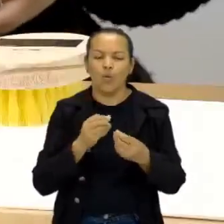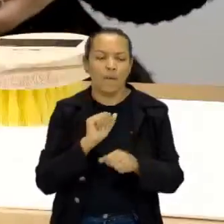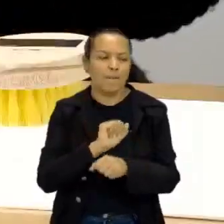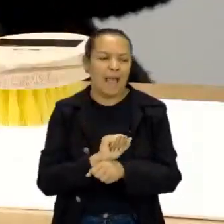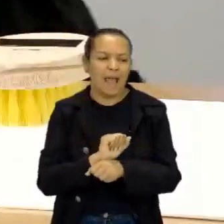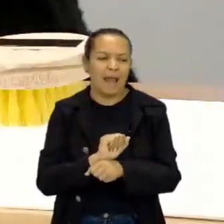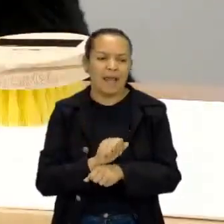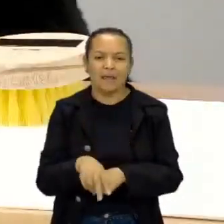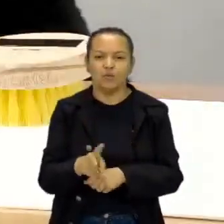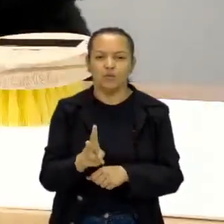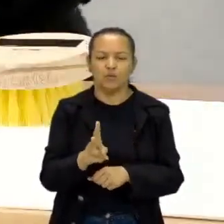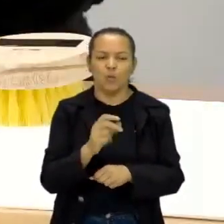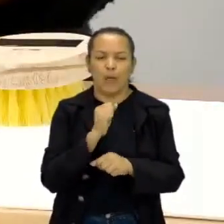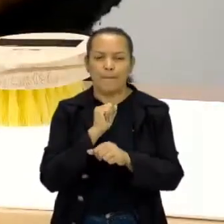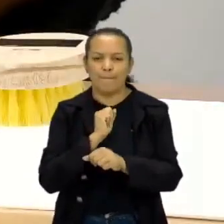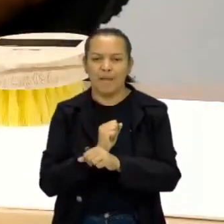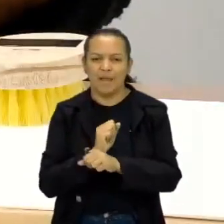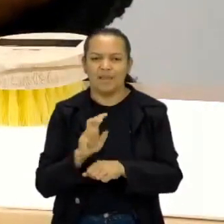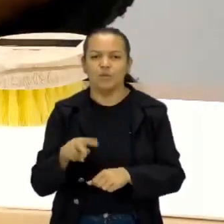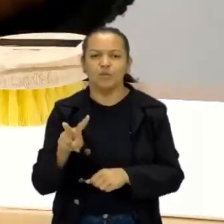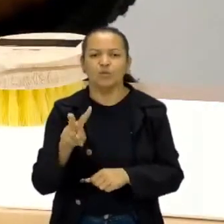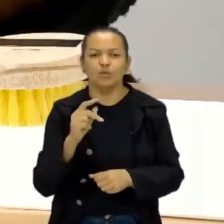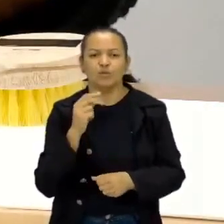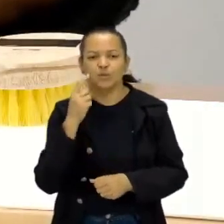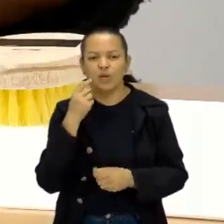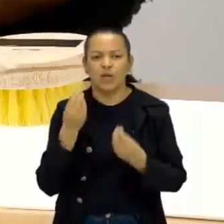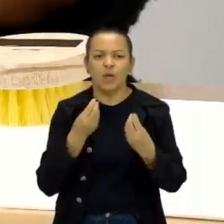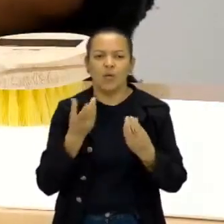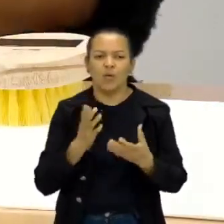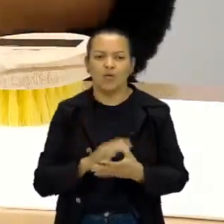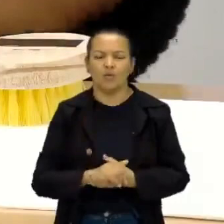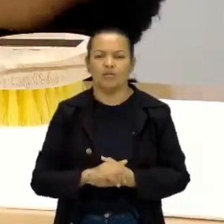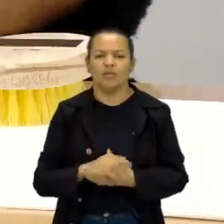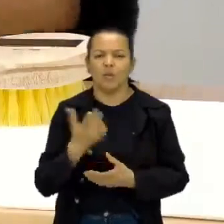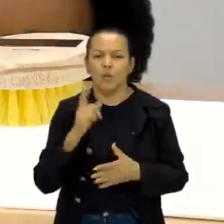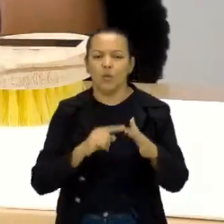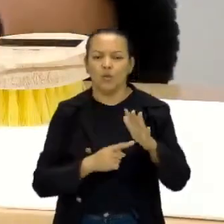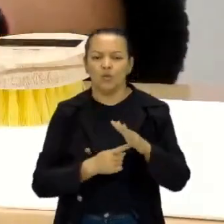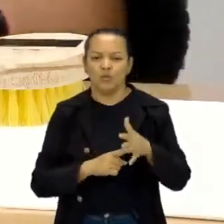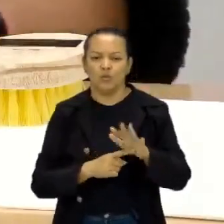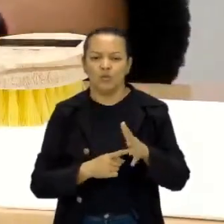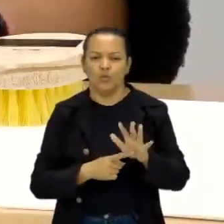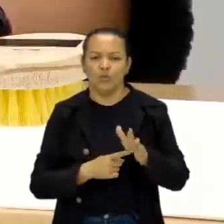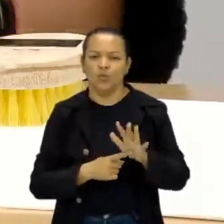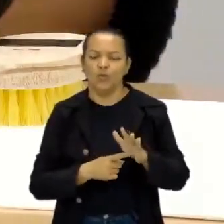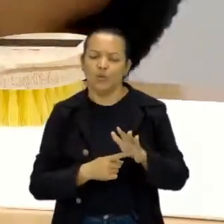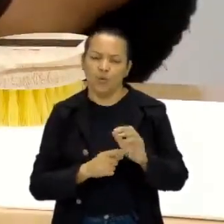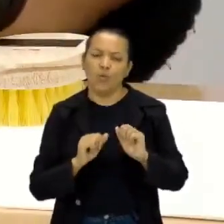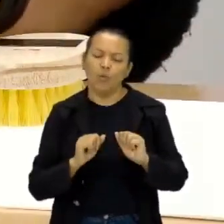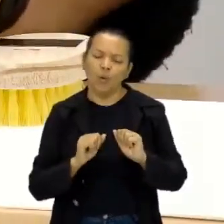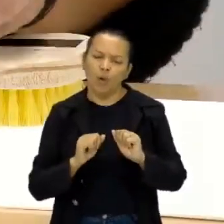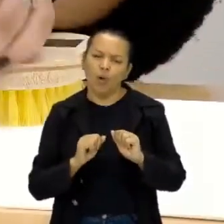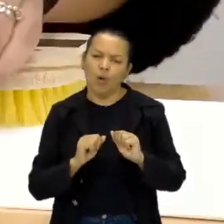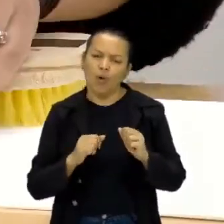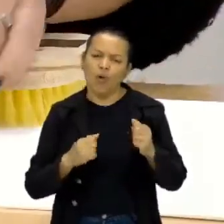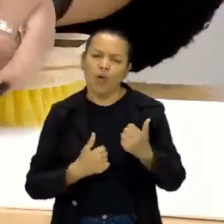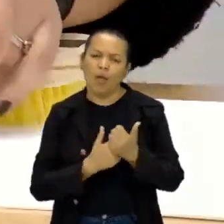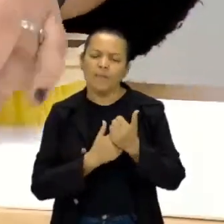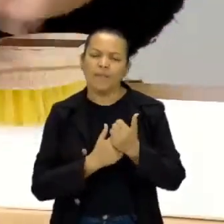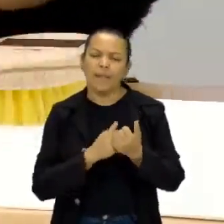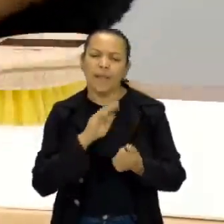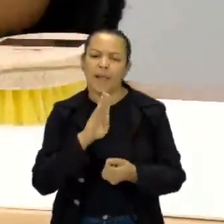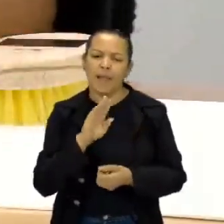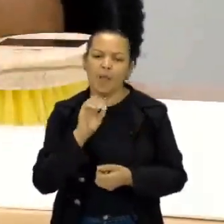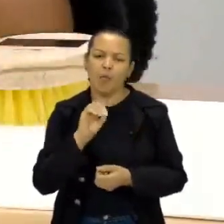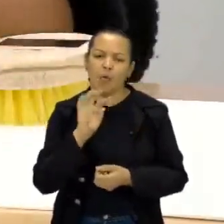vou fingir que esse daqui, que é um outro... É um outro motor, é o botão. Quando você for